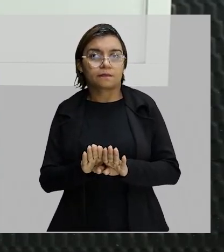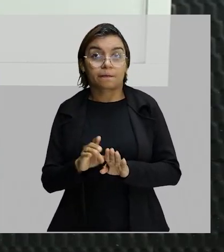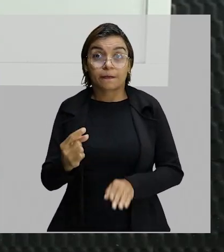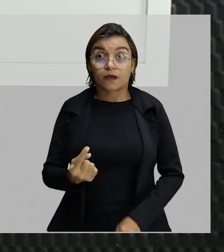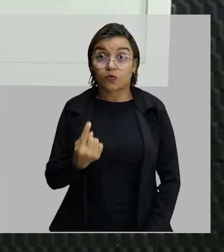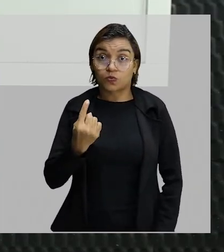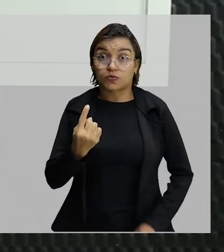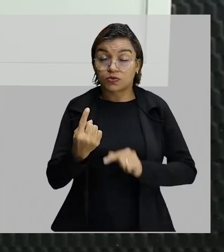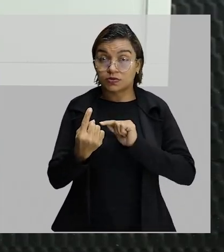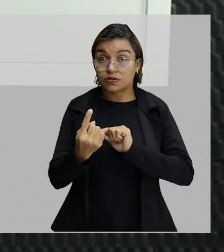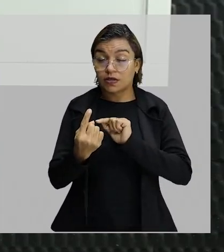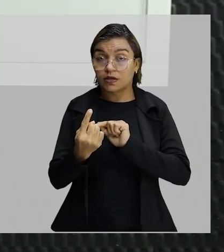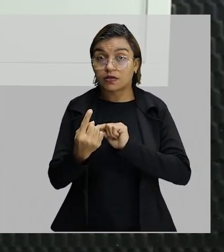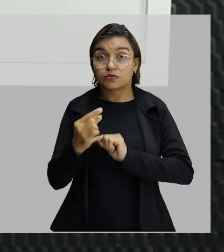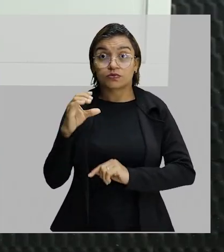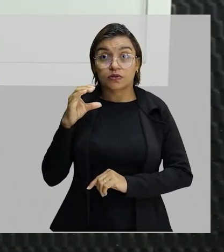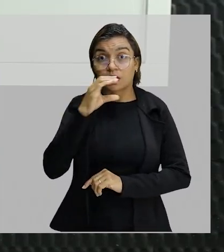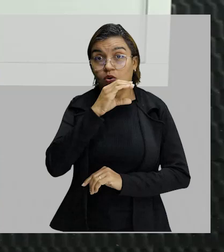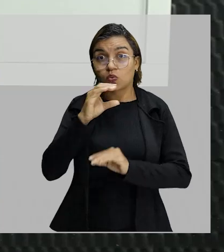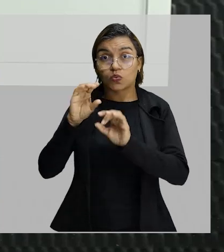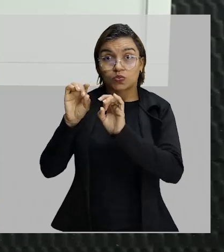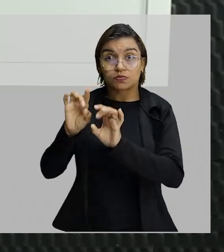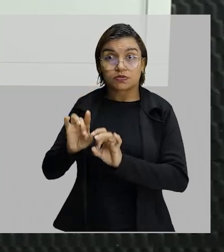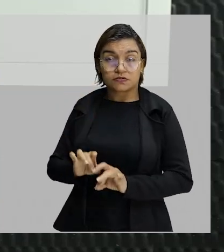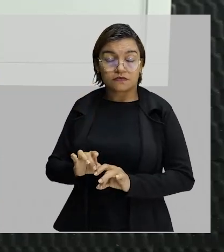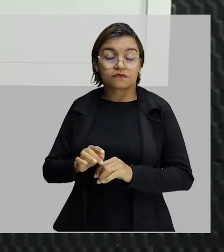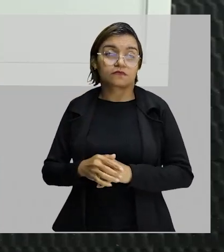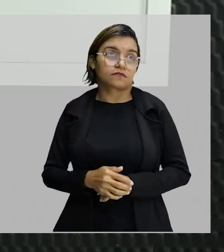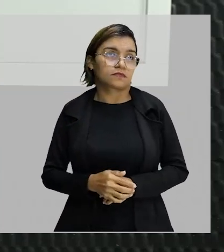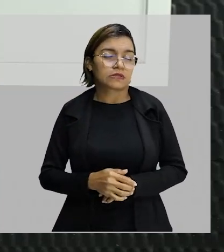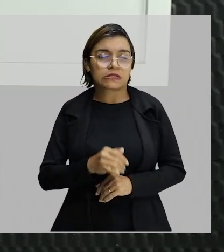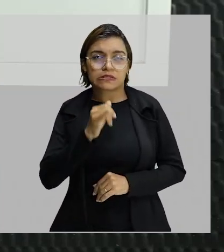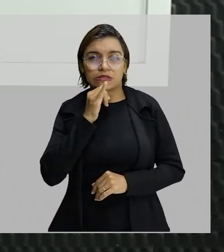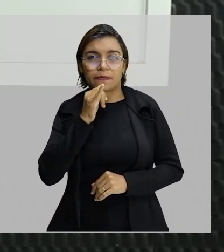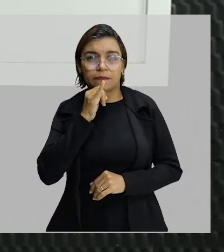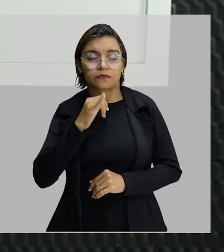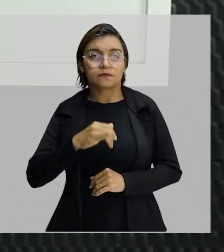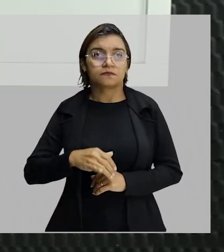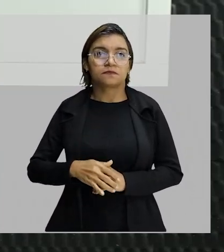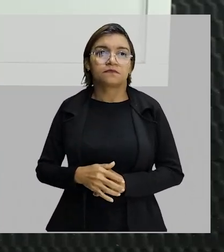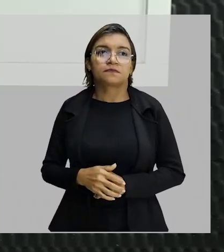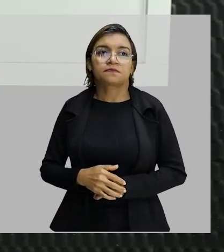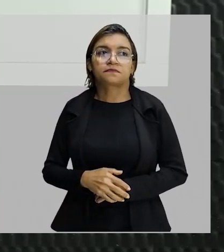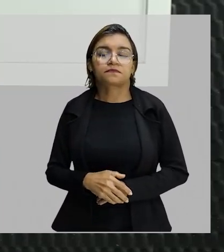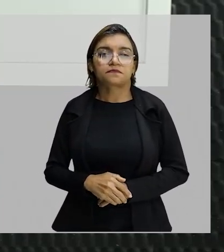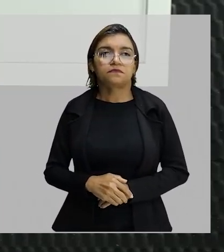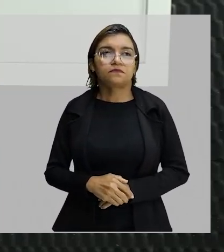né? Muito simples, ó. Vamos dizer, então,